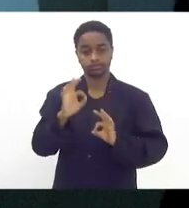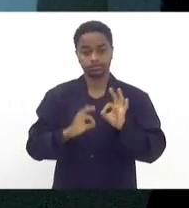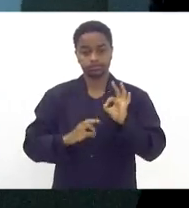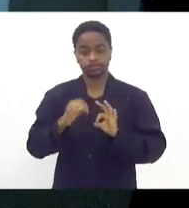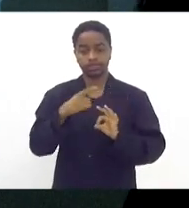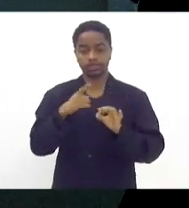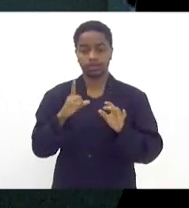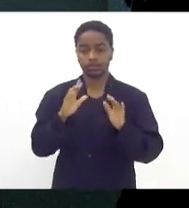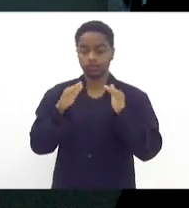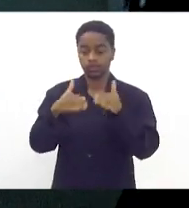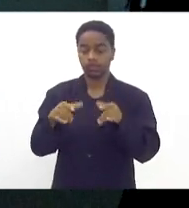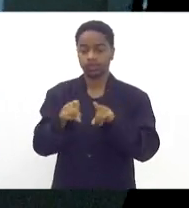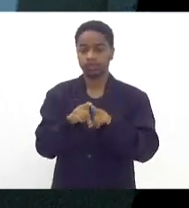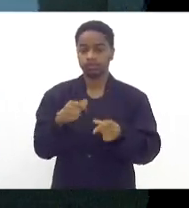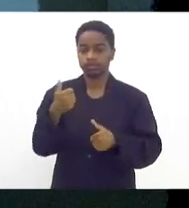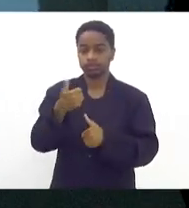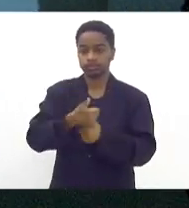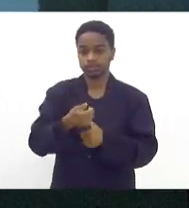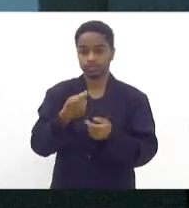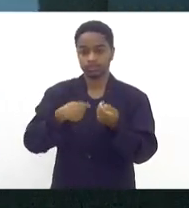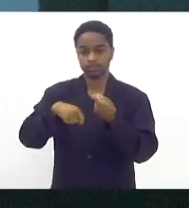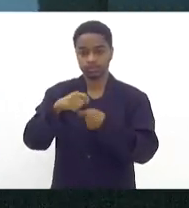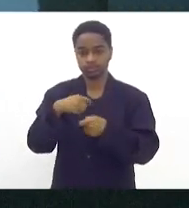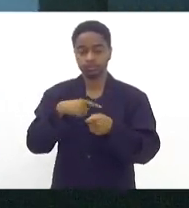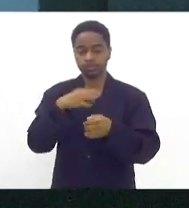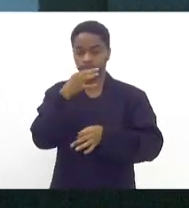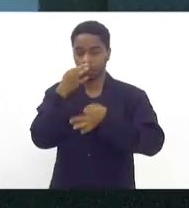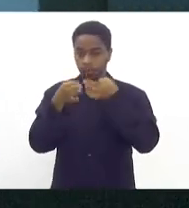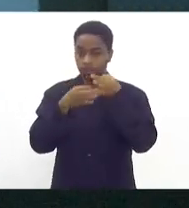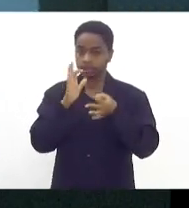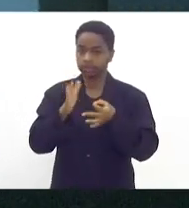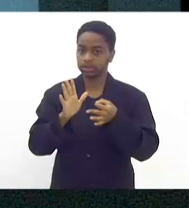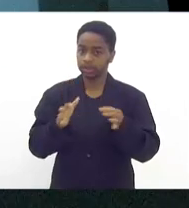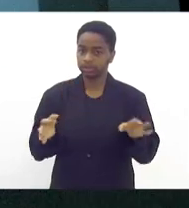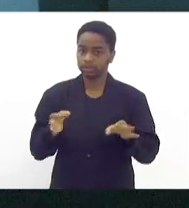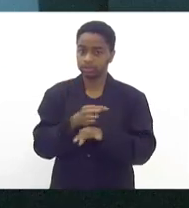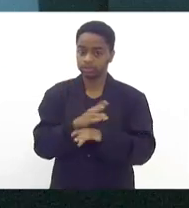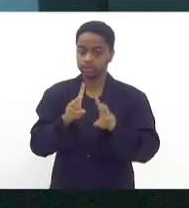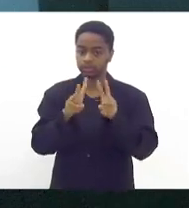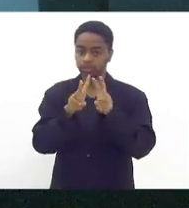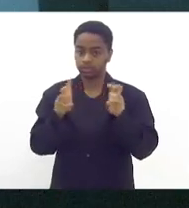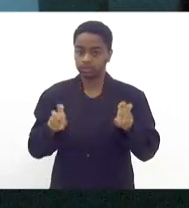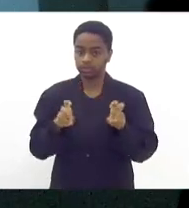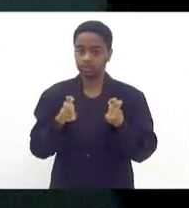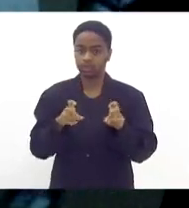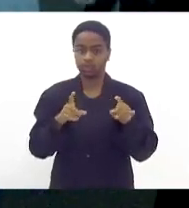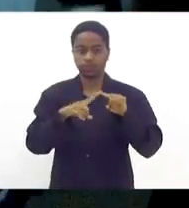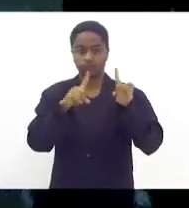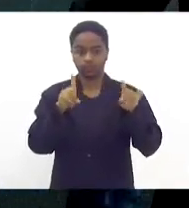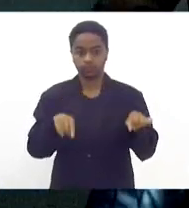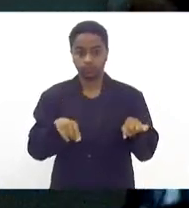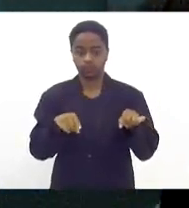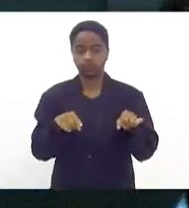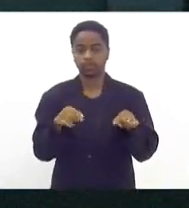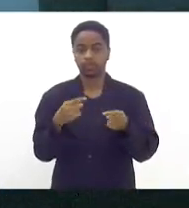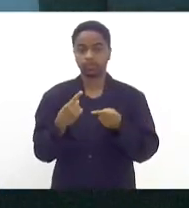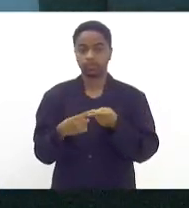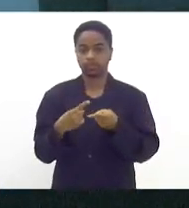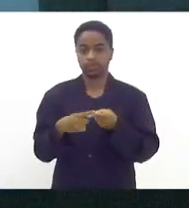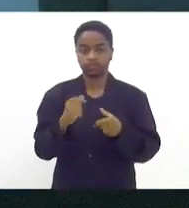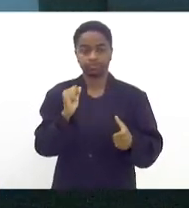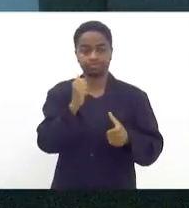substituição de prestador isso foi comentado aqui né sobre a questão de prestadores que são